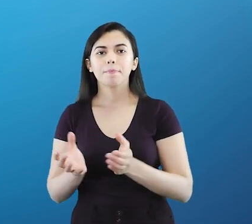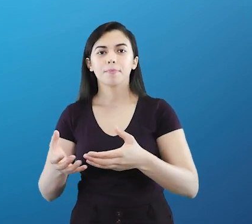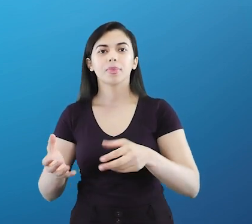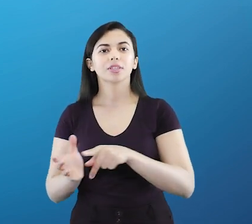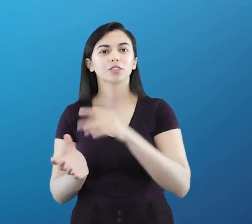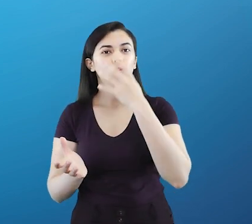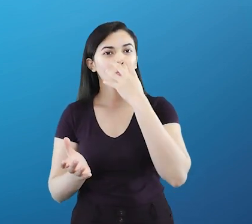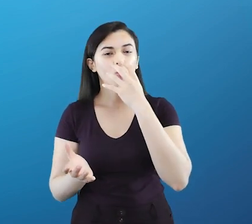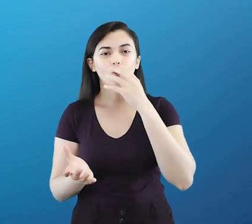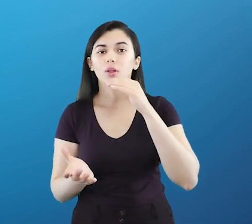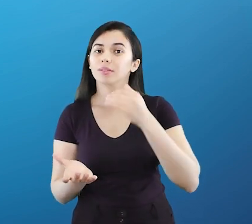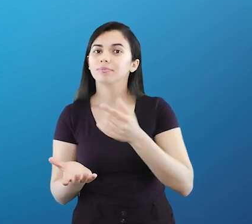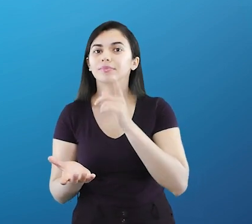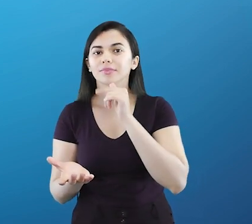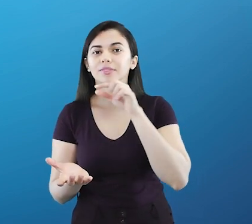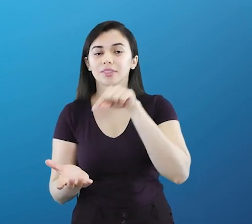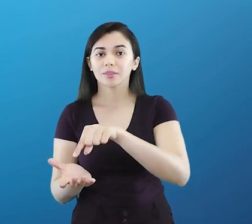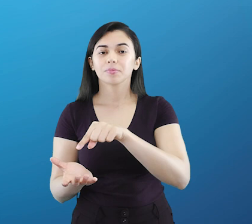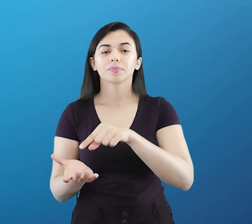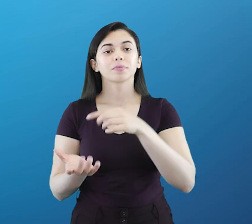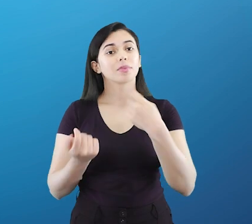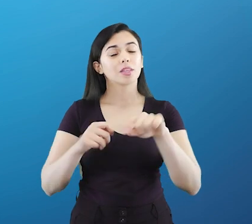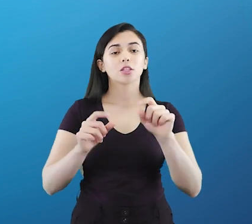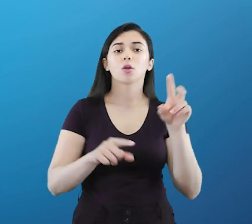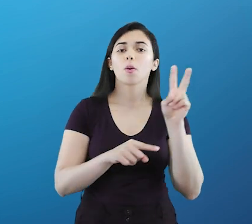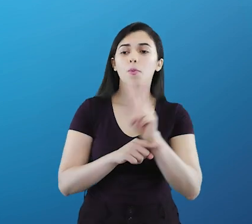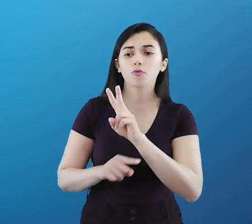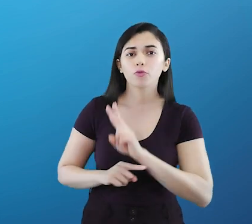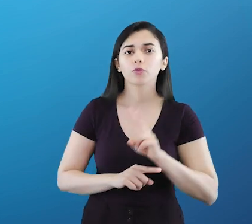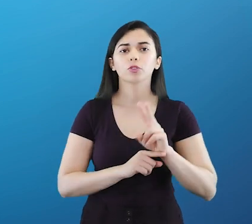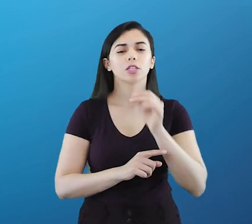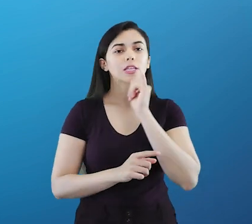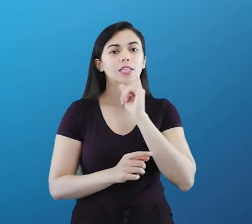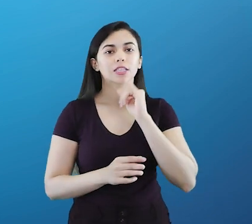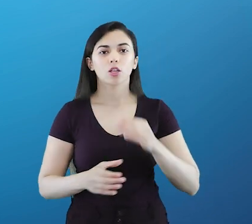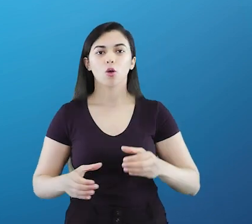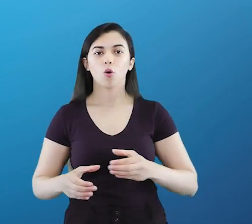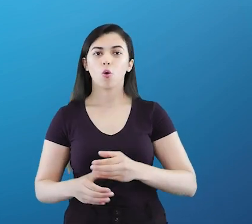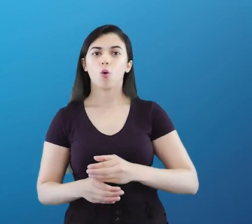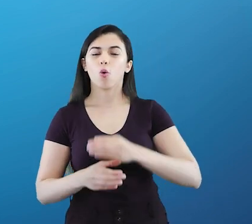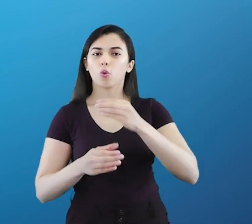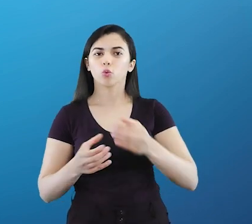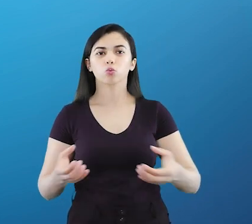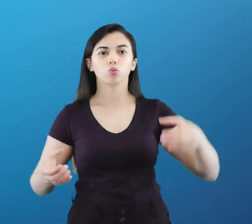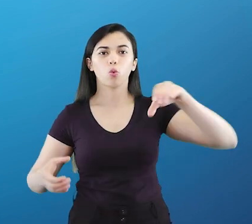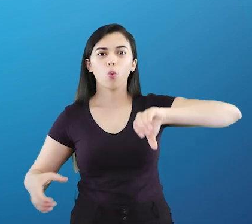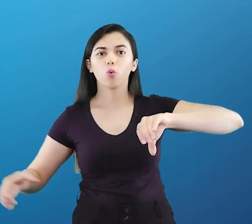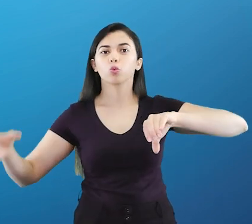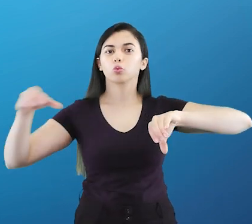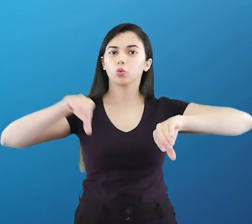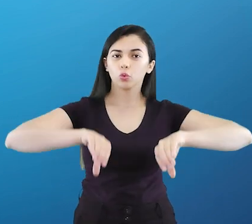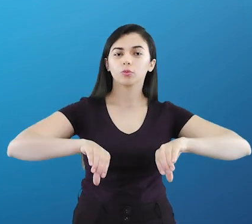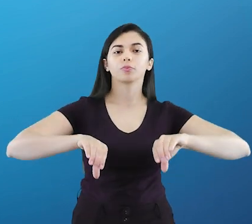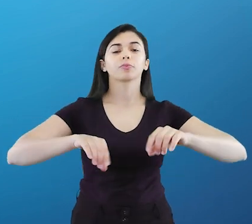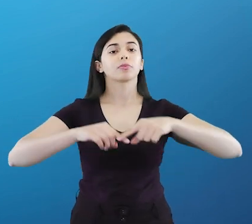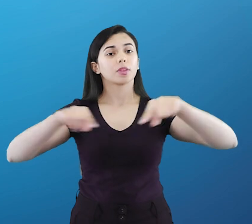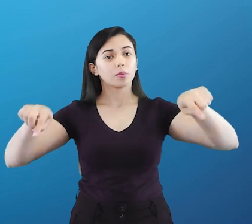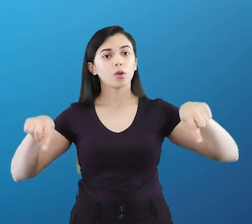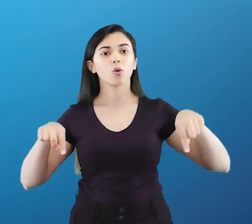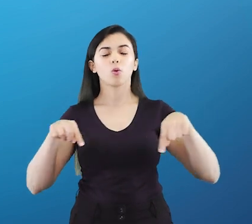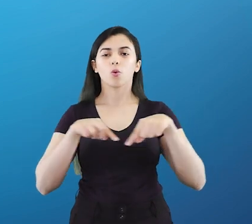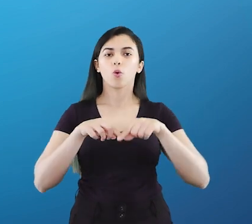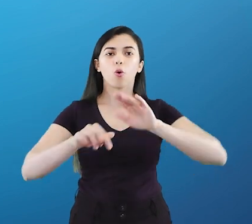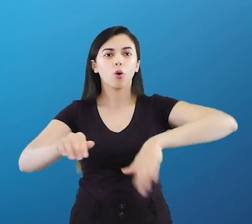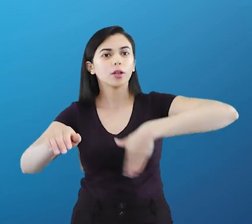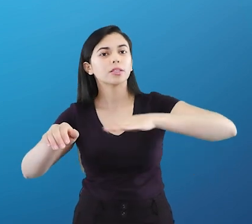haja uma fiscalização muito adequada, que não haja água parada em garrafas, bebedouros, a água da piscina seja tratada,